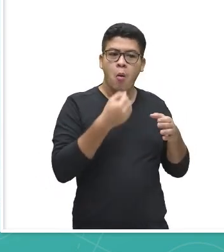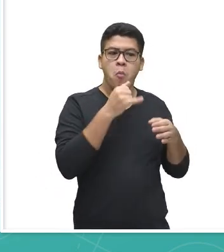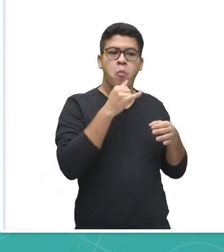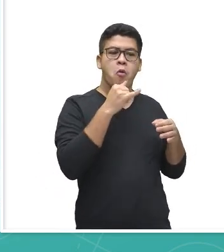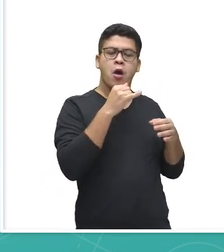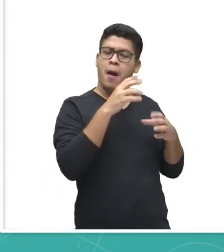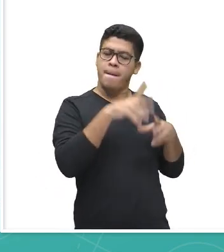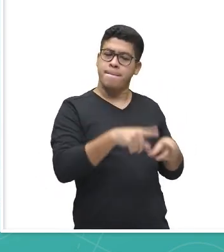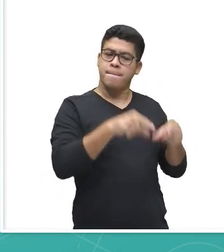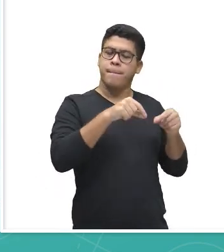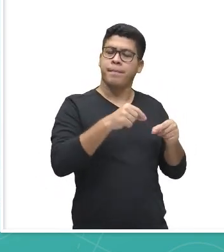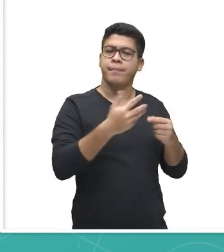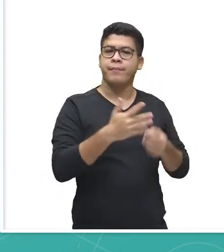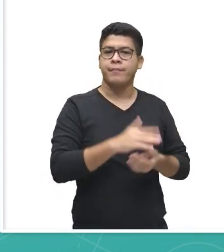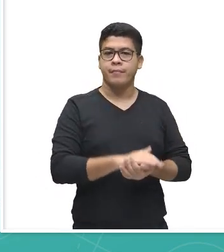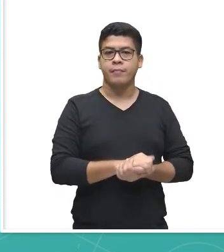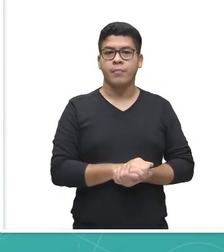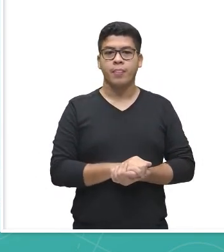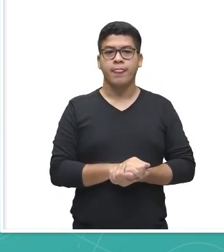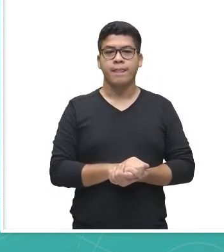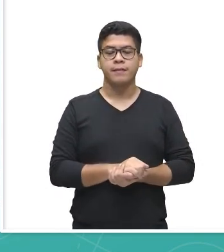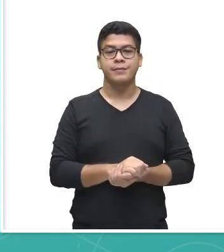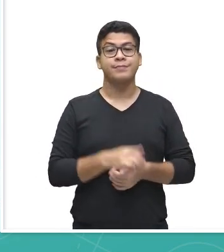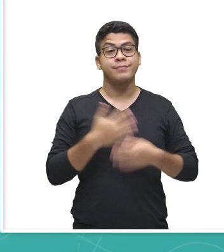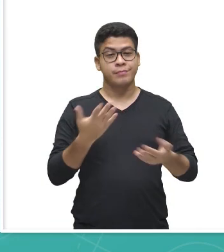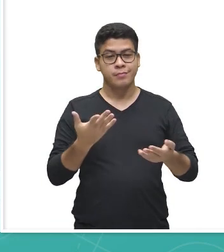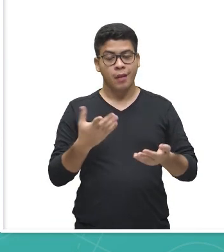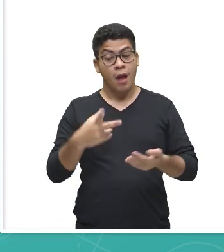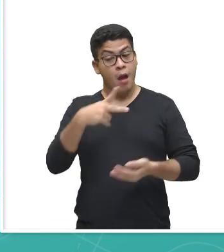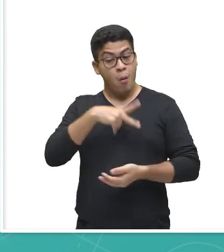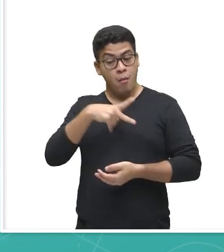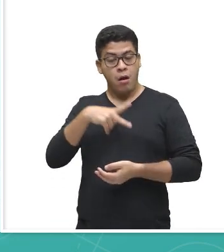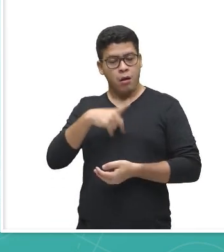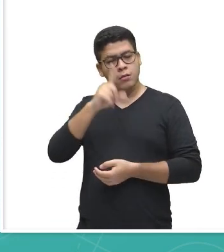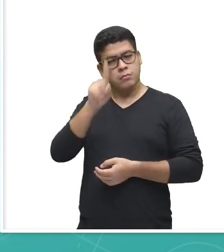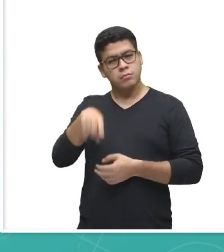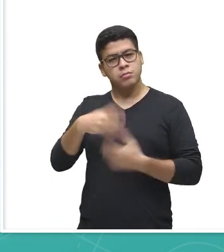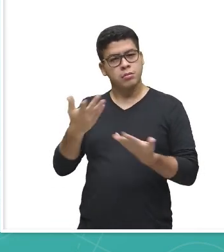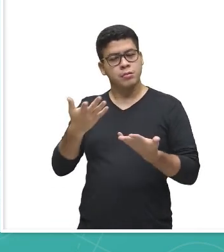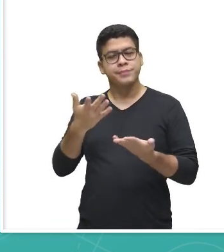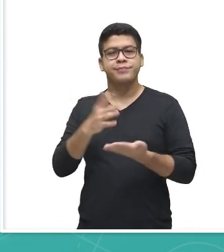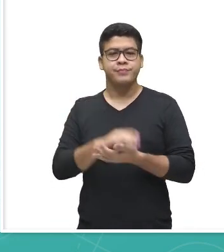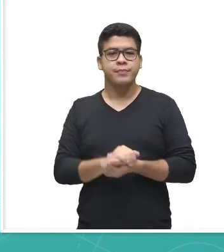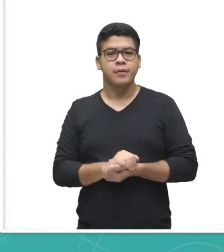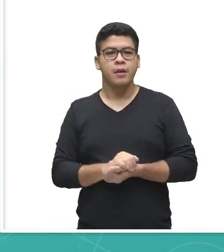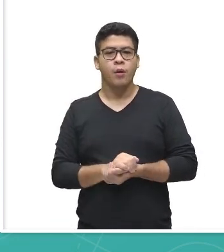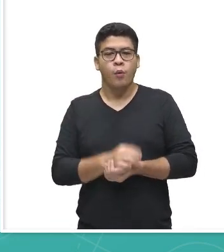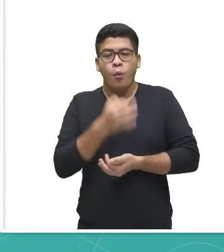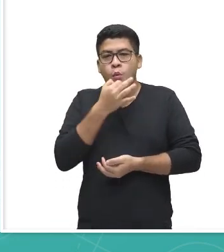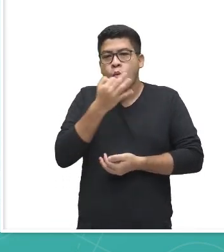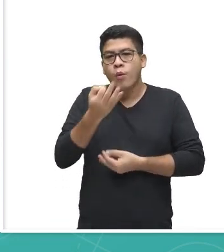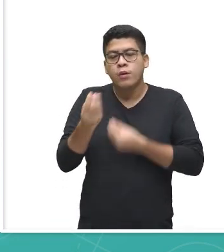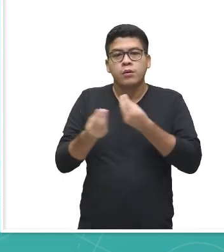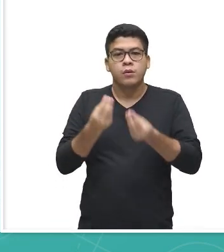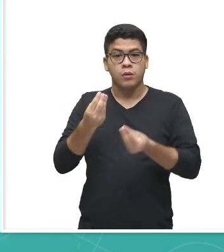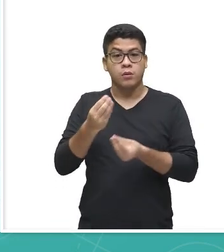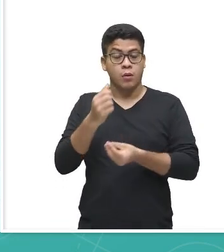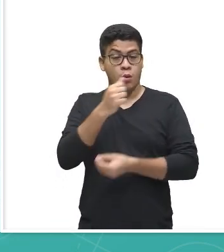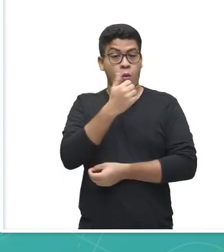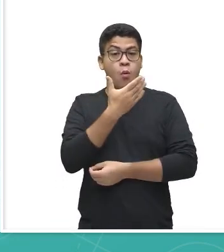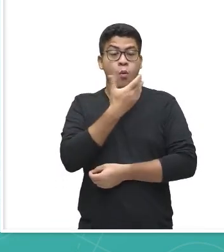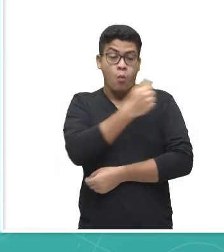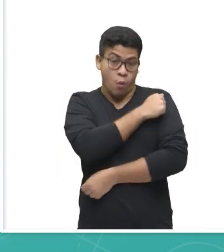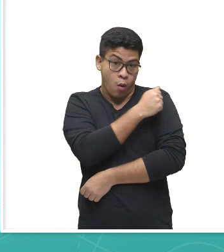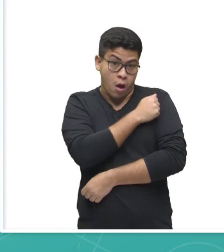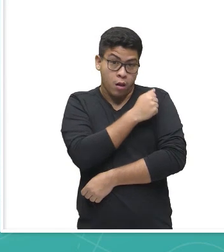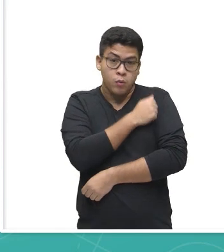tá? Vamos aí rapidinho para o nosso gabarito, então, como é uma resposta pessoal, né, vamos trazer um comentário. O aluno pode citar,